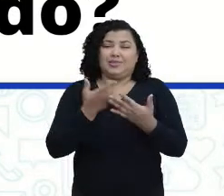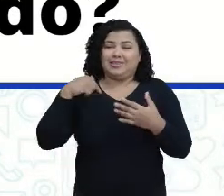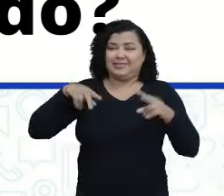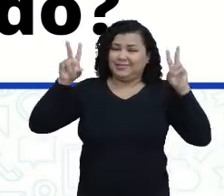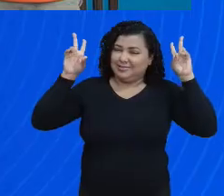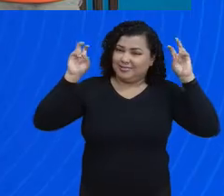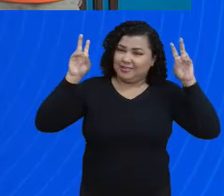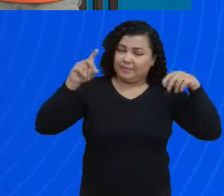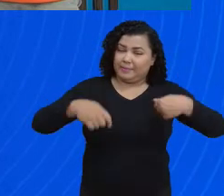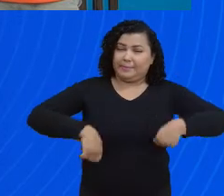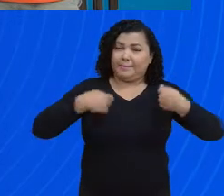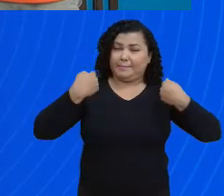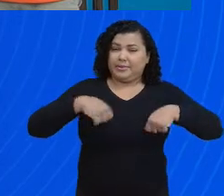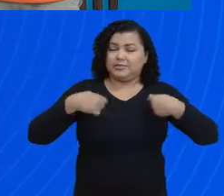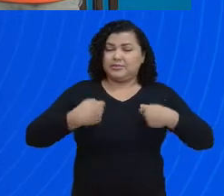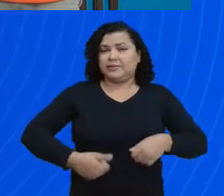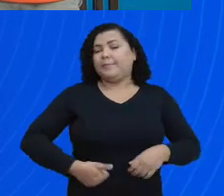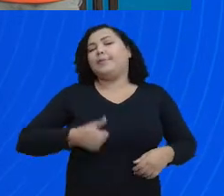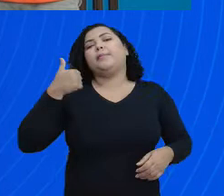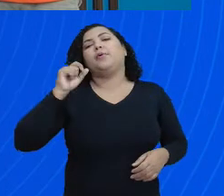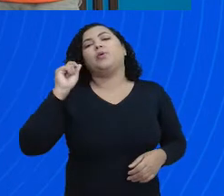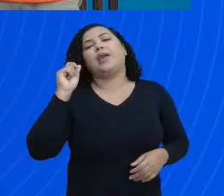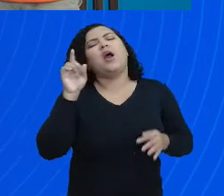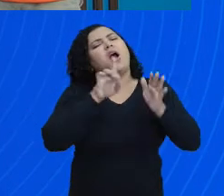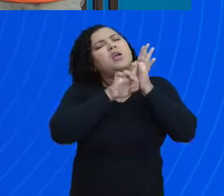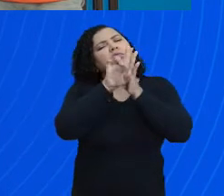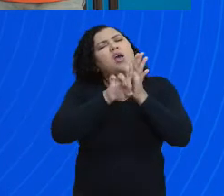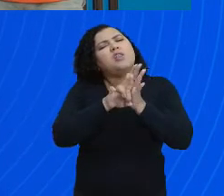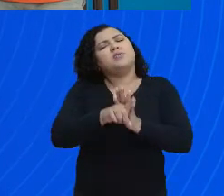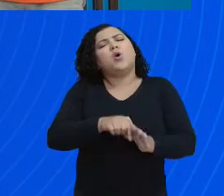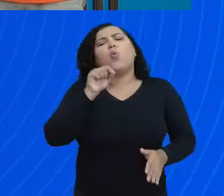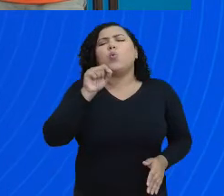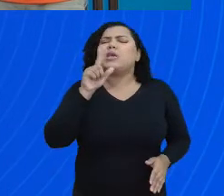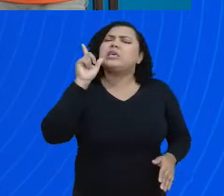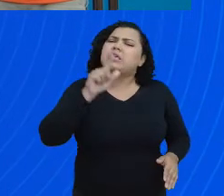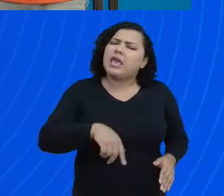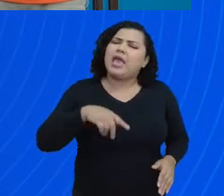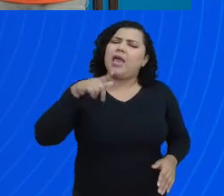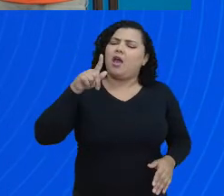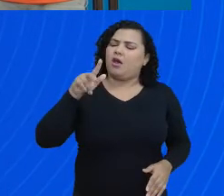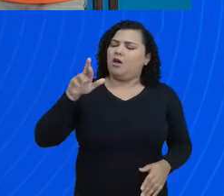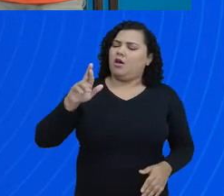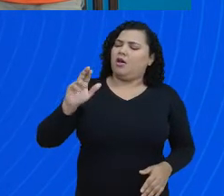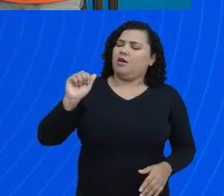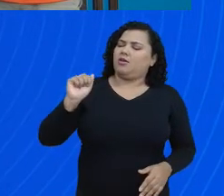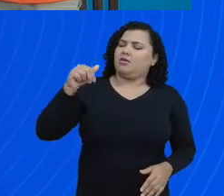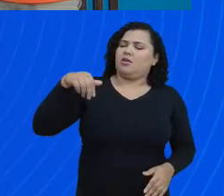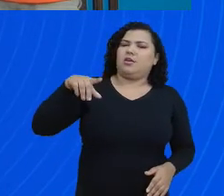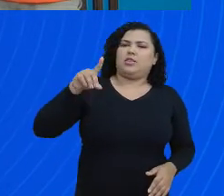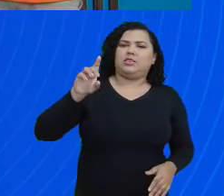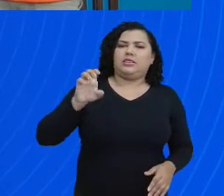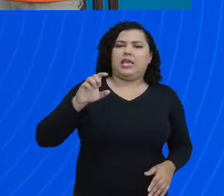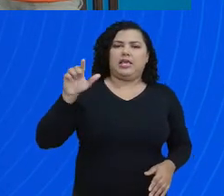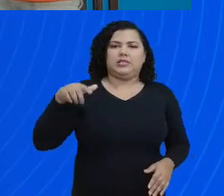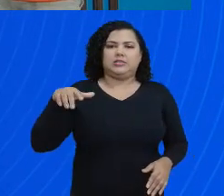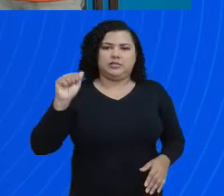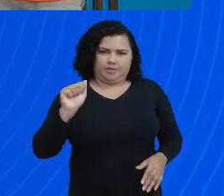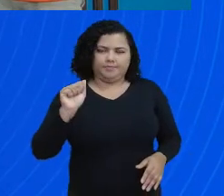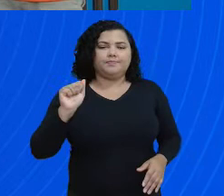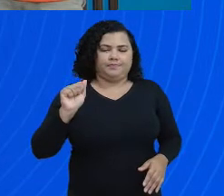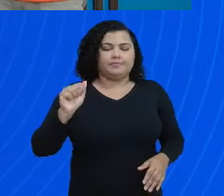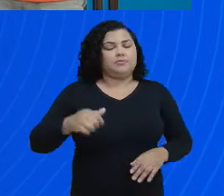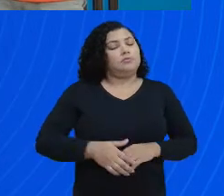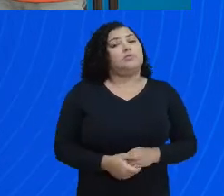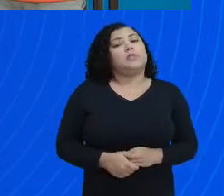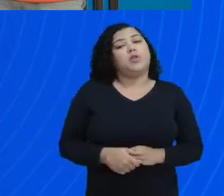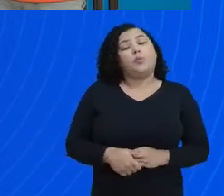gente no primeiro momento, a gente precisa analisar o que é uma grandeza ou o que são grandezas. Nessa situação que a